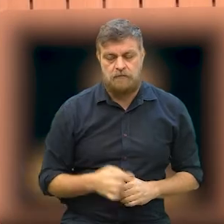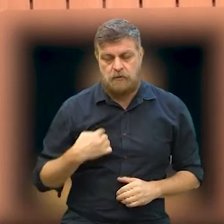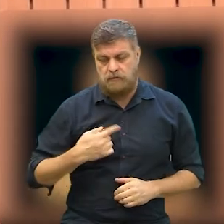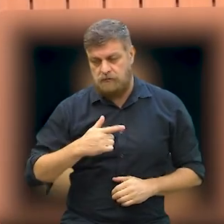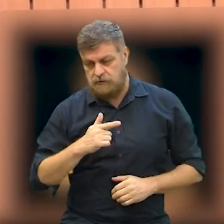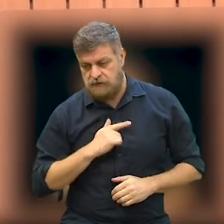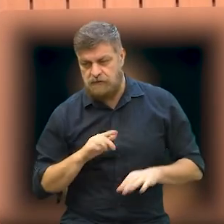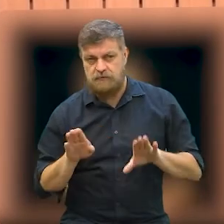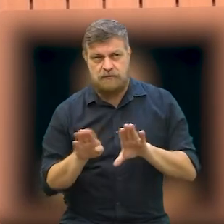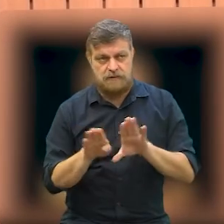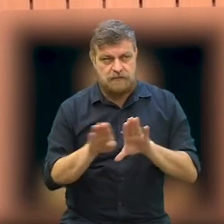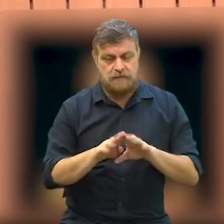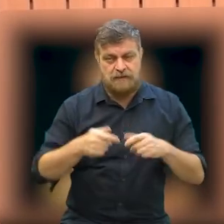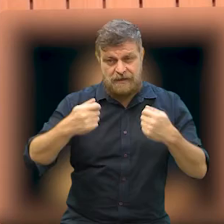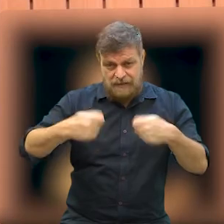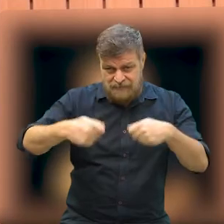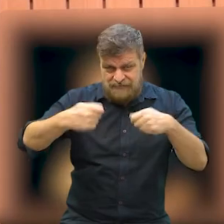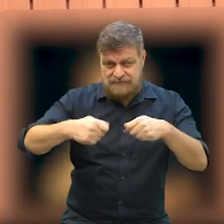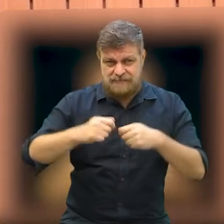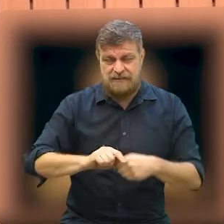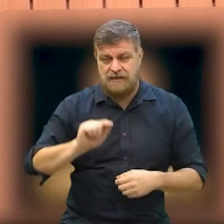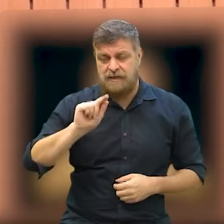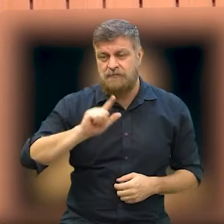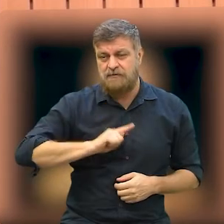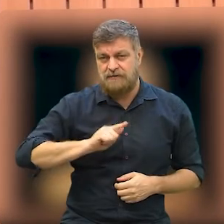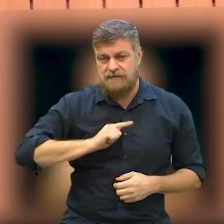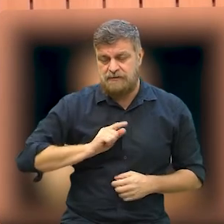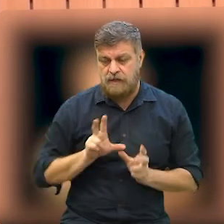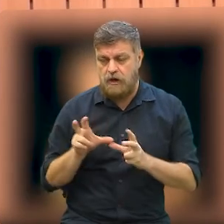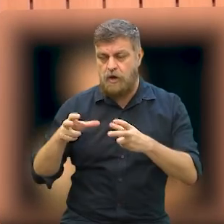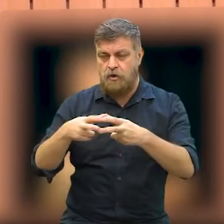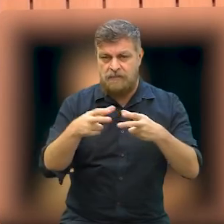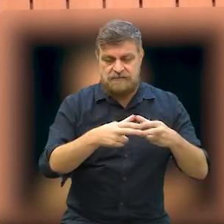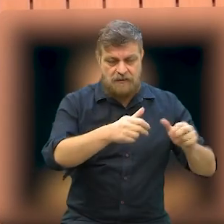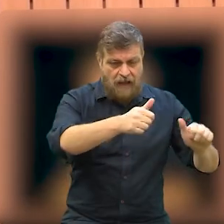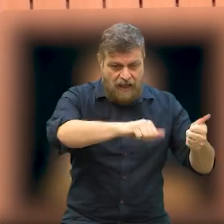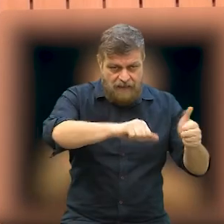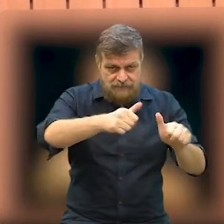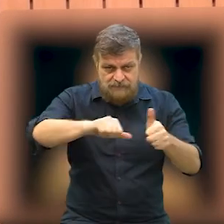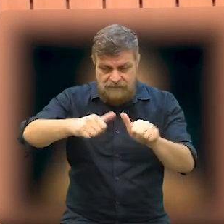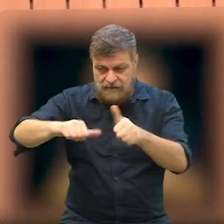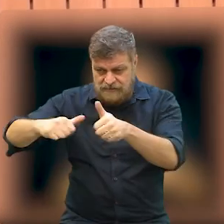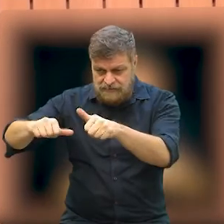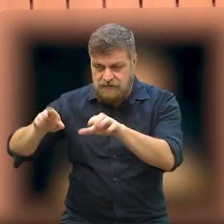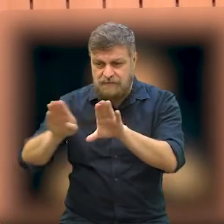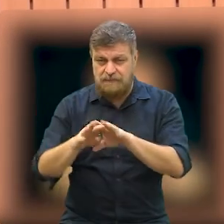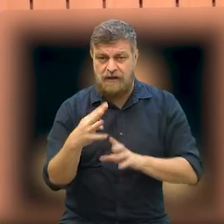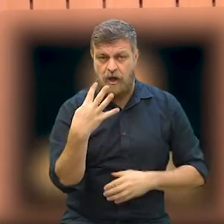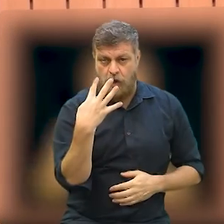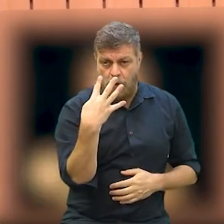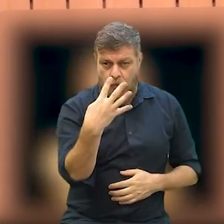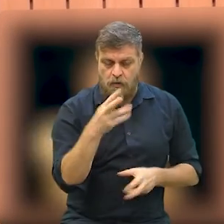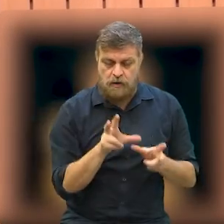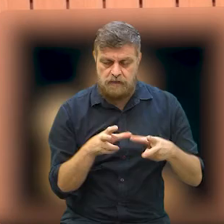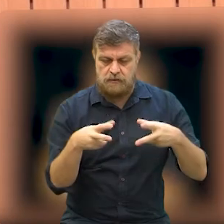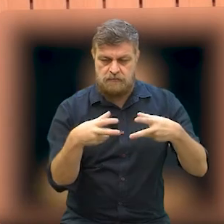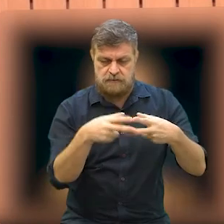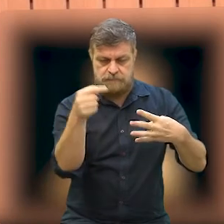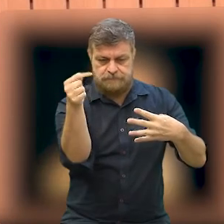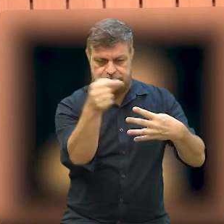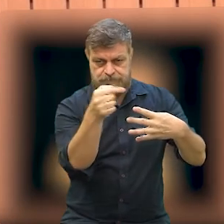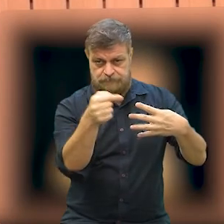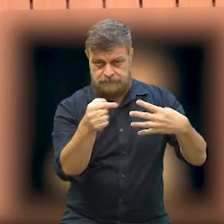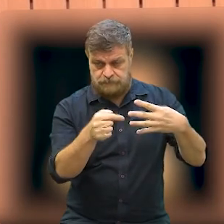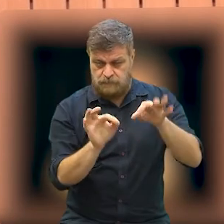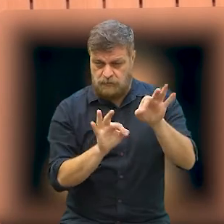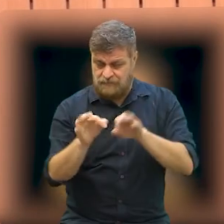próximo saindo inclusive também precisamos da aprovação de outras comissões de mérito que nós temos aqui na casa são mais quatro